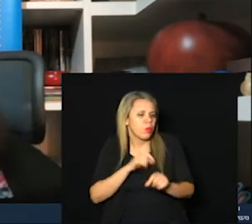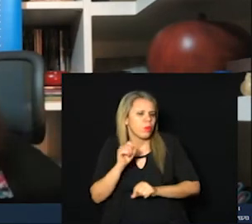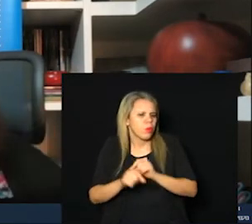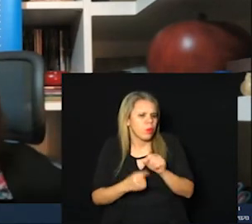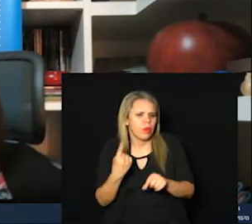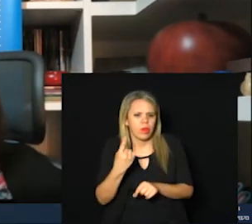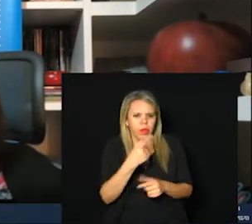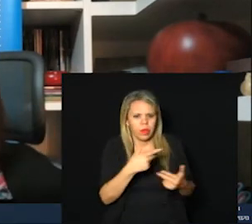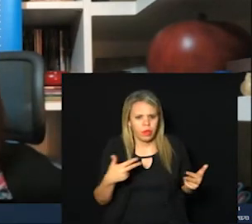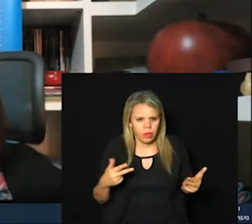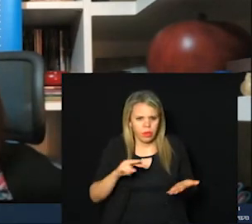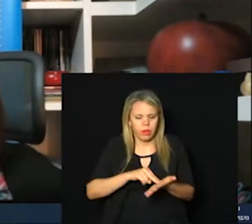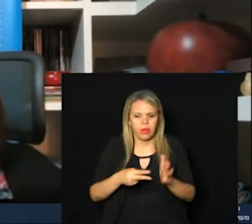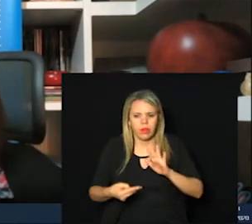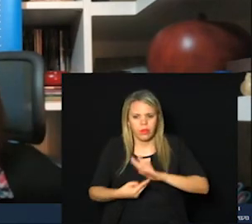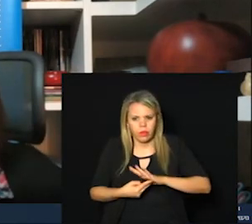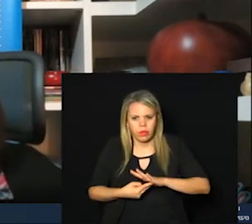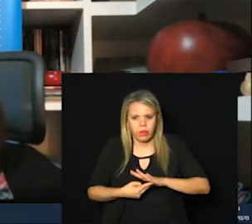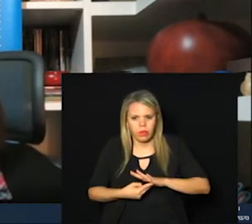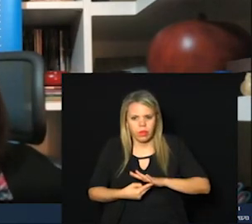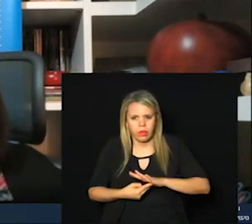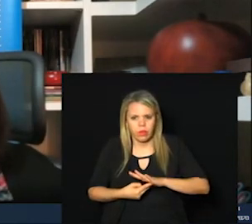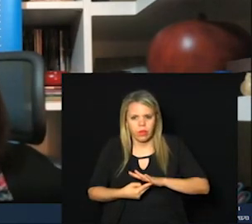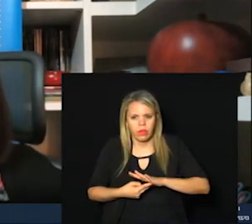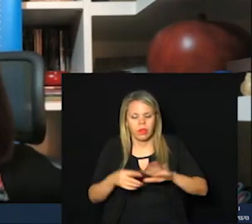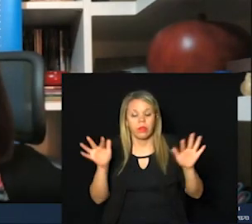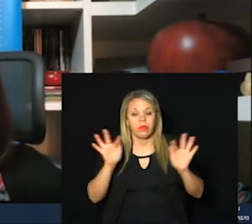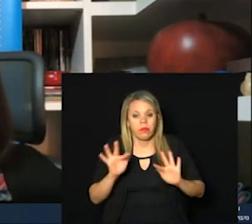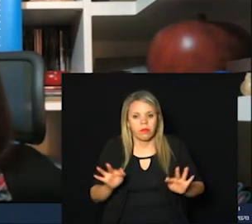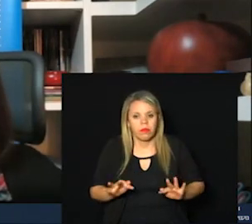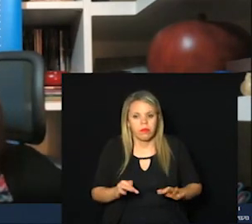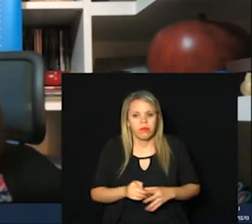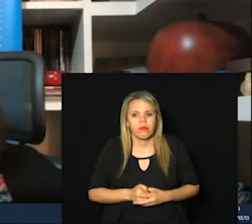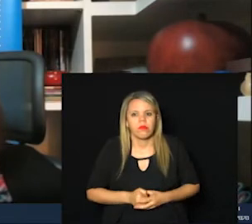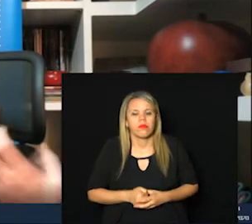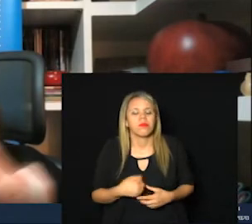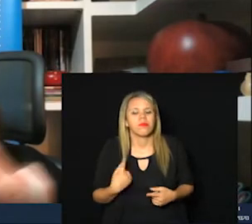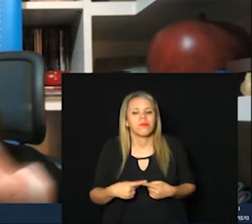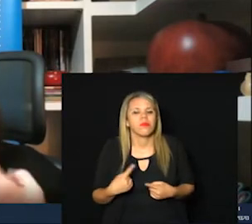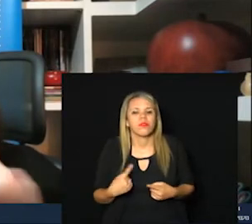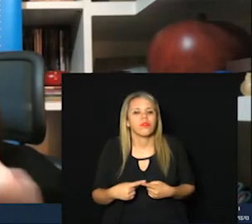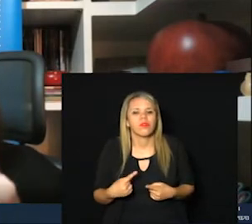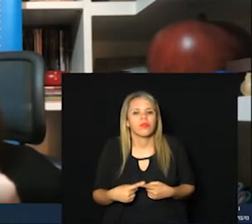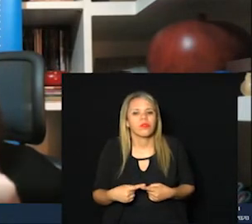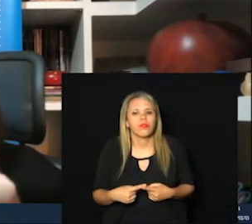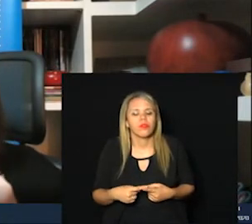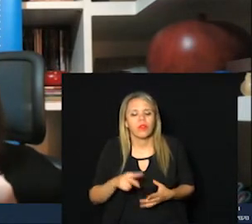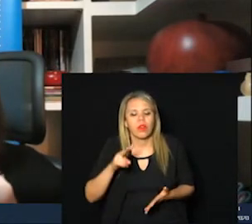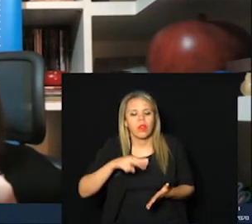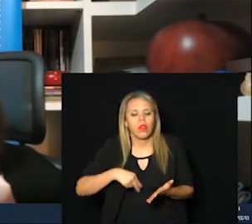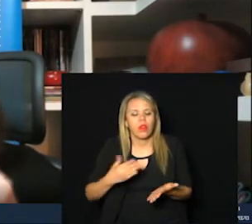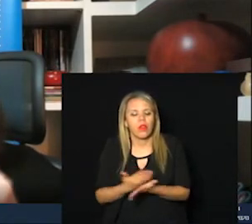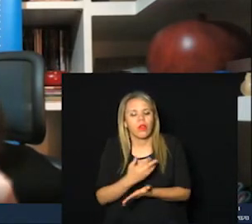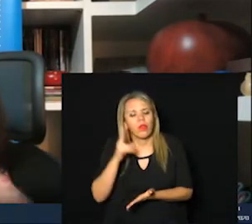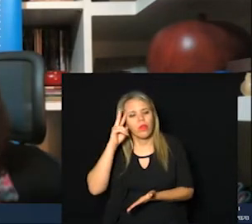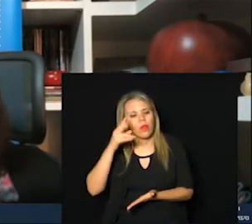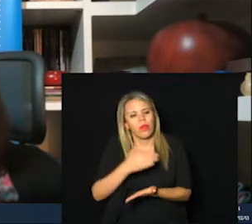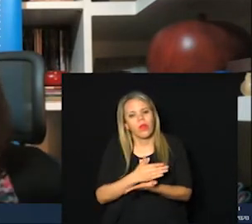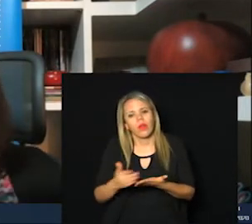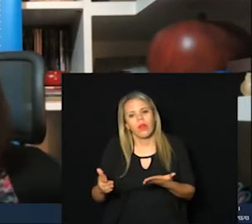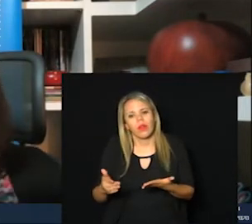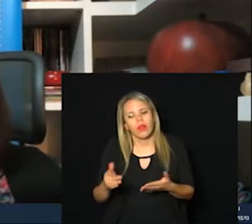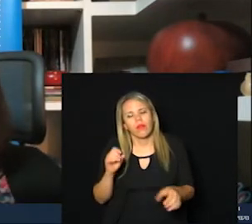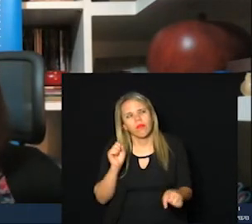coisa significa, é muito feliz, porque quando a gente lê aquela história introdutória, a gente